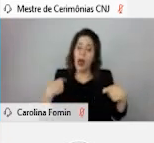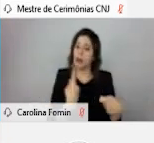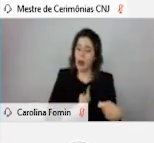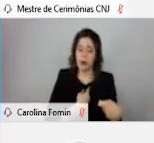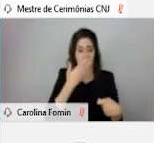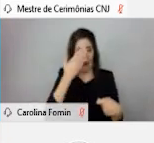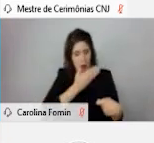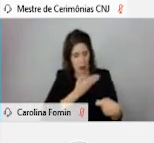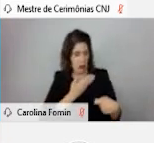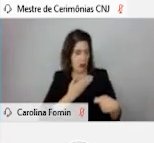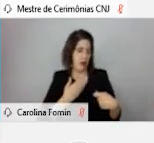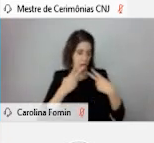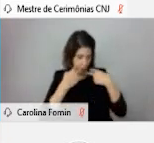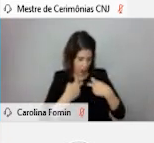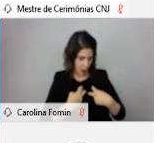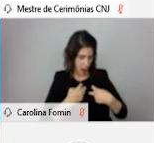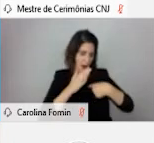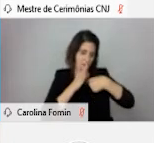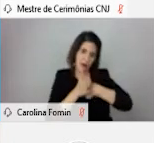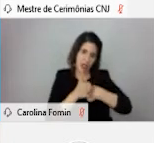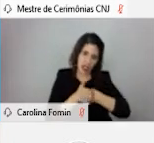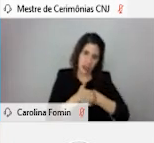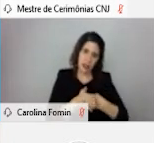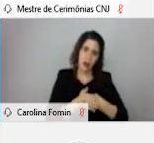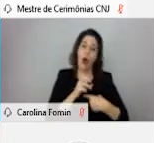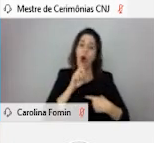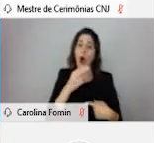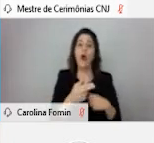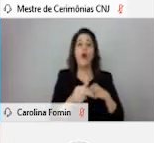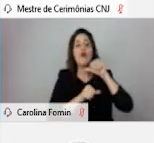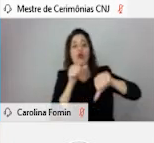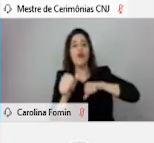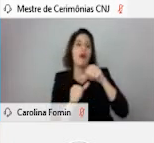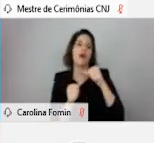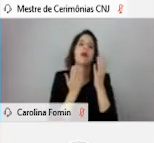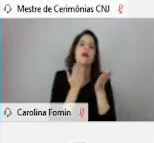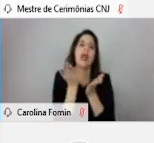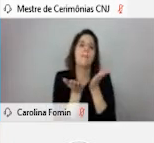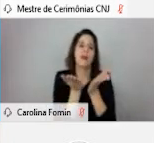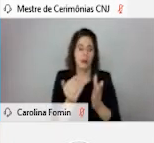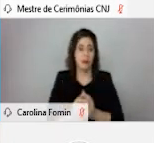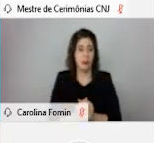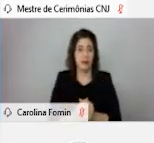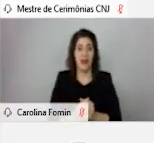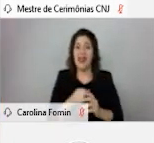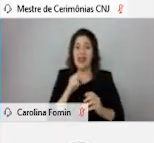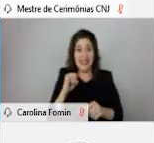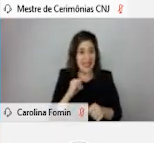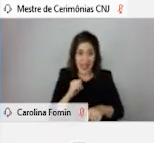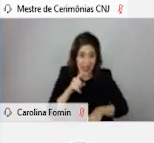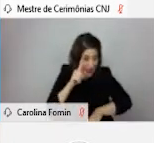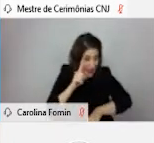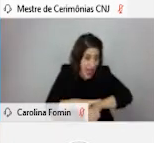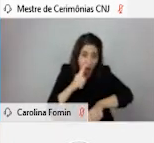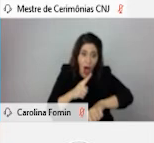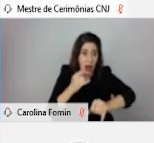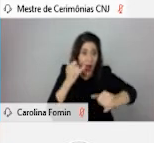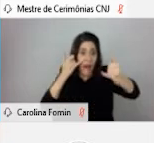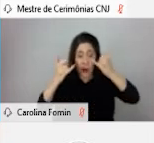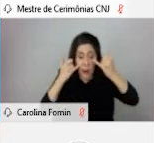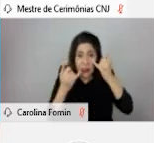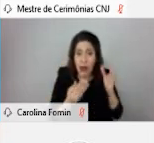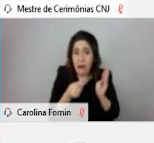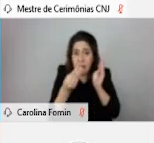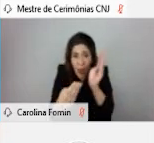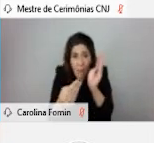ou nós mudamos a terapêutica. Isso só é possível quando a gente tem informação em tempo real. Isso só é possível quando essa informação chega para análise em tempo